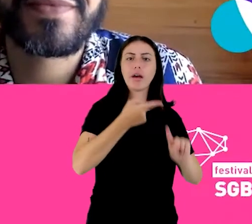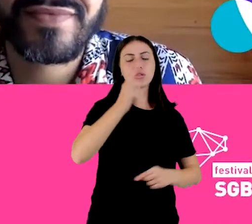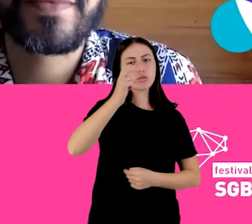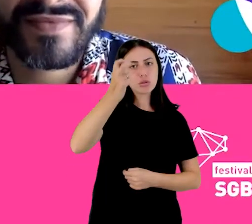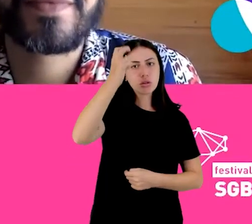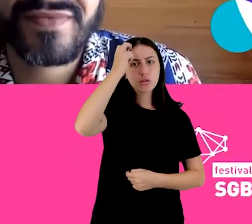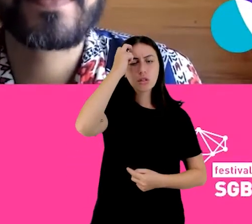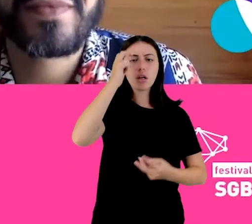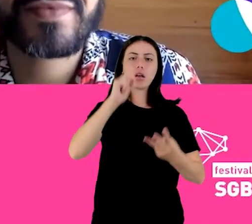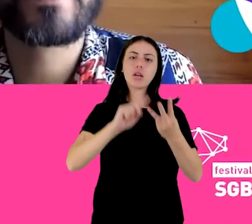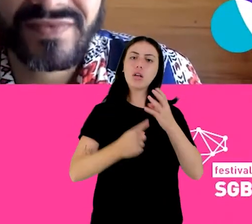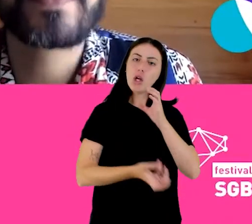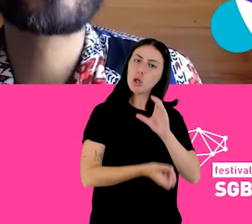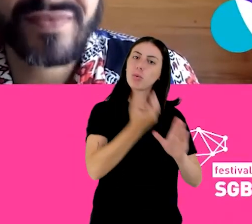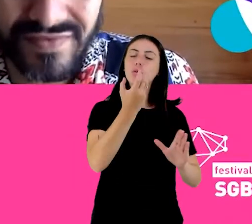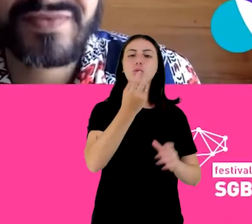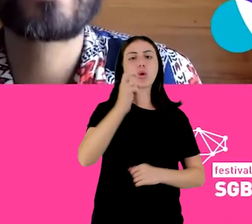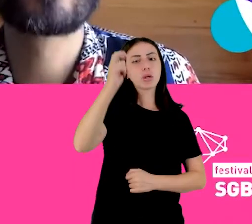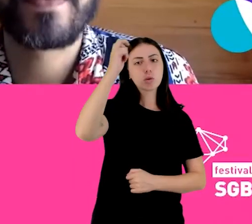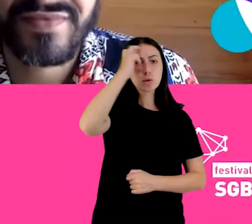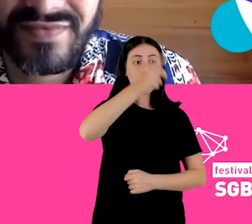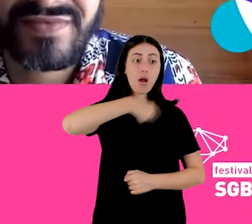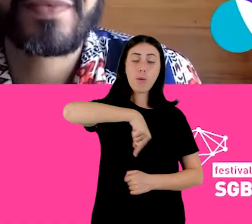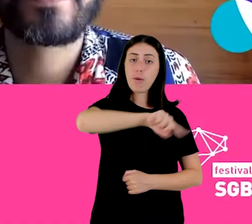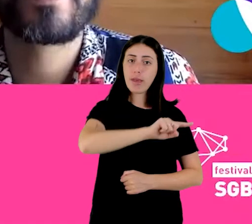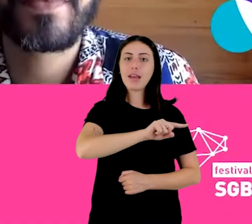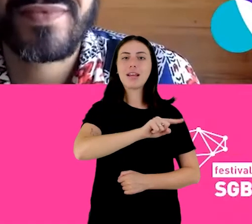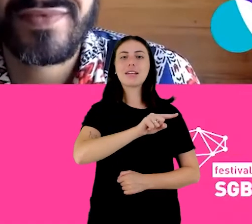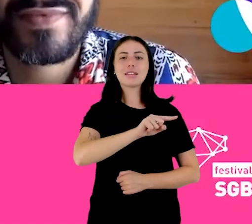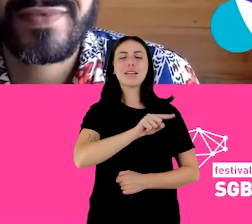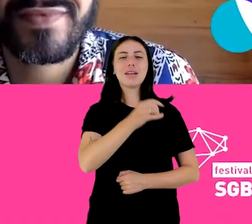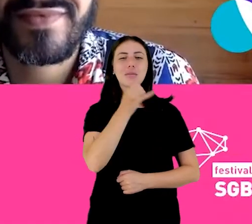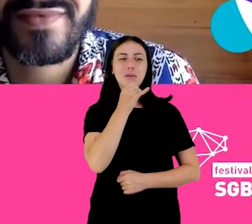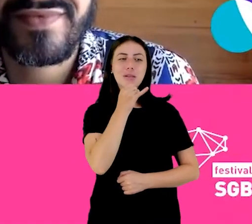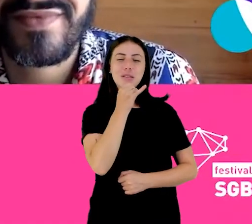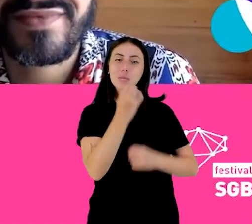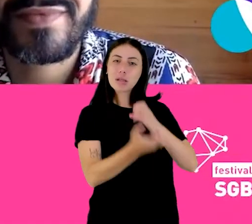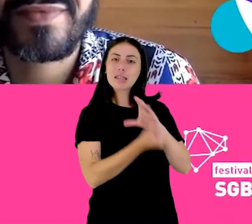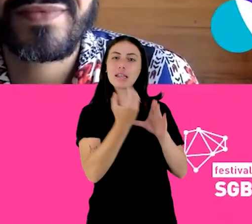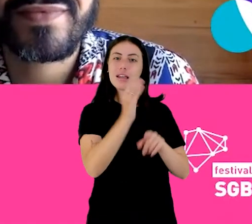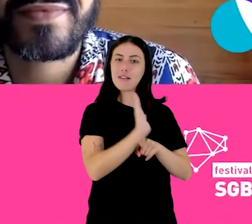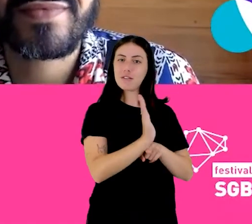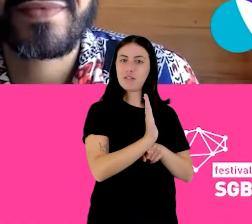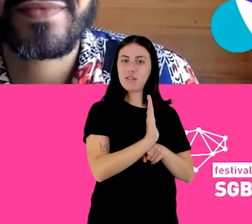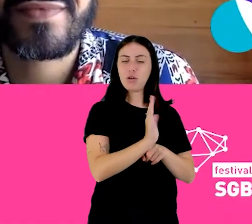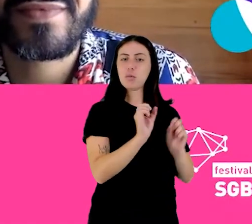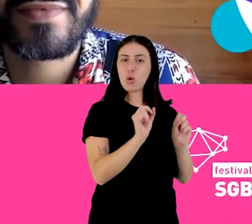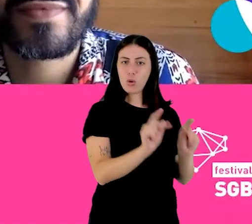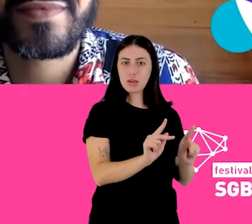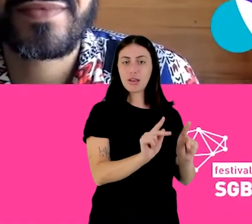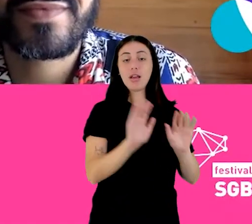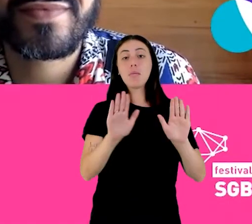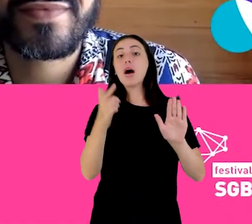sabe? Produtores de cultura, articuladores de cultura, produtores culturais. Que acontece? A gente está